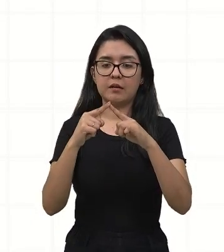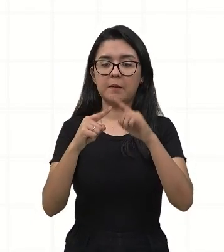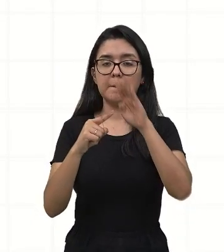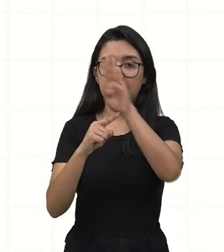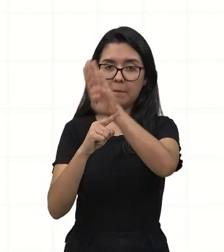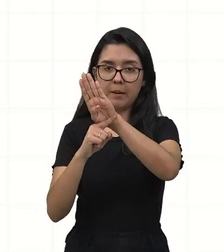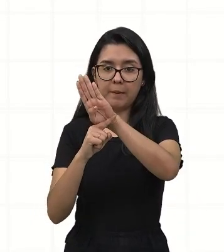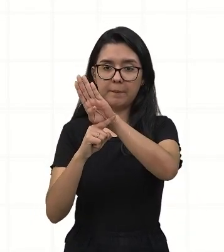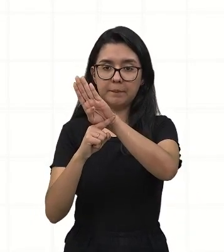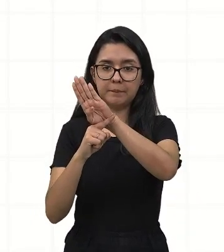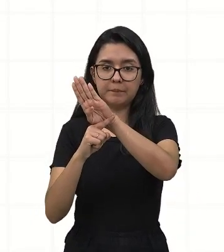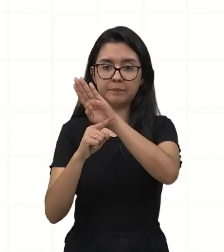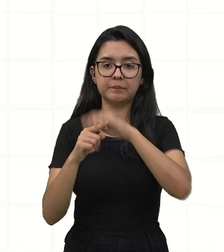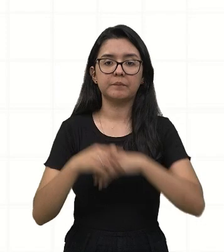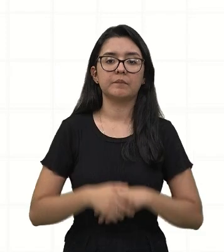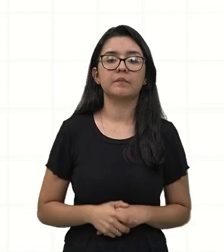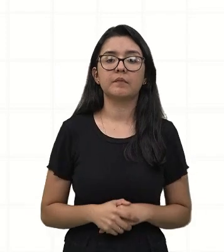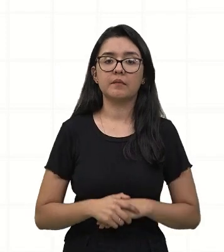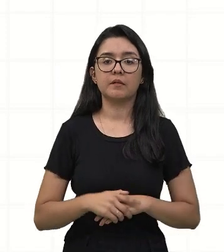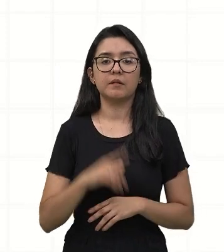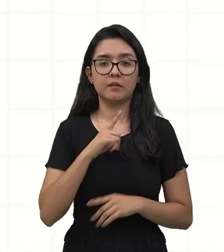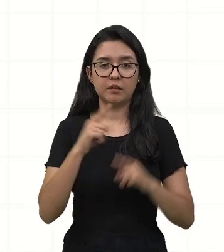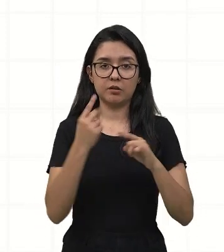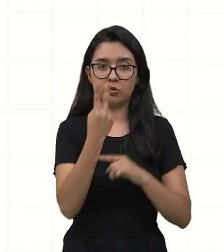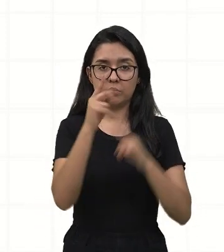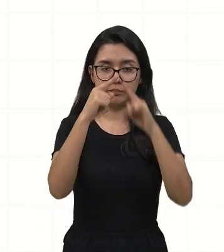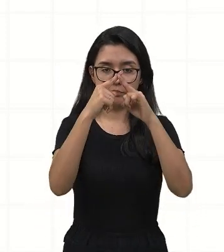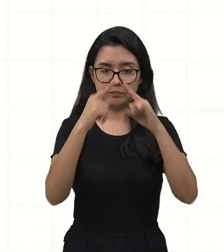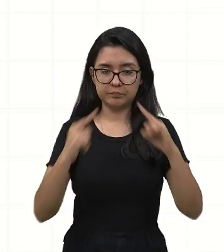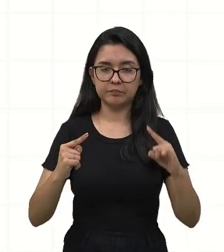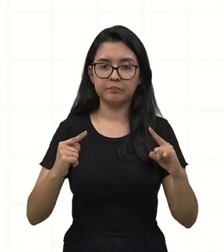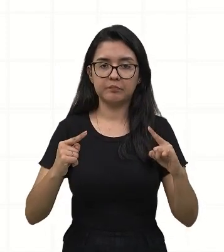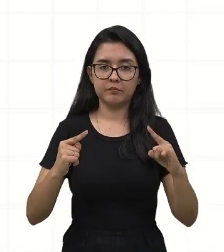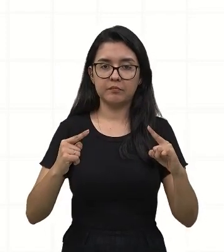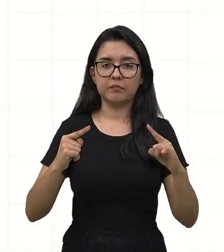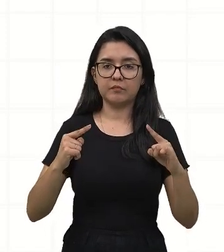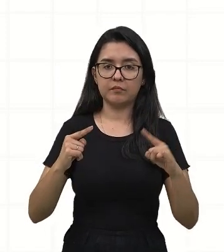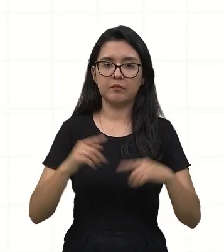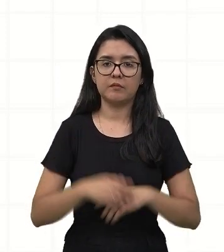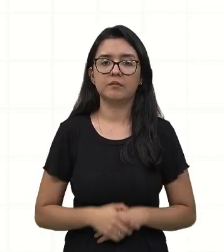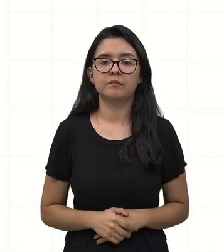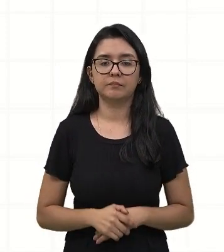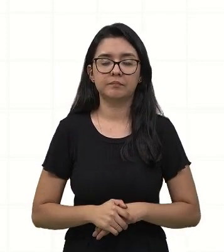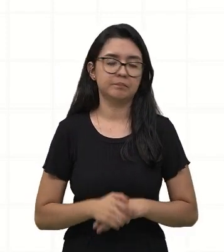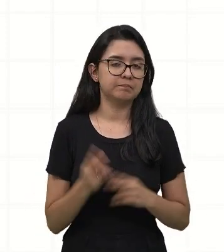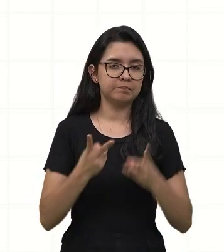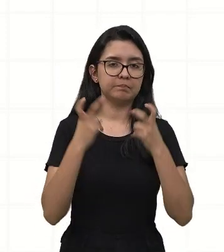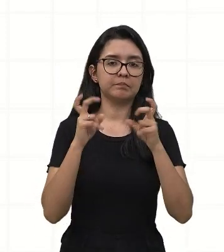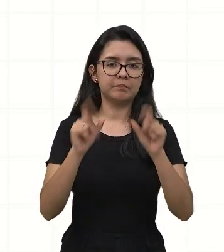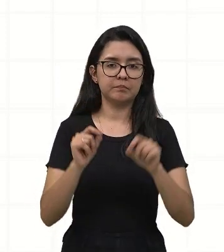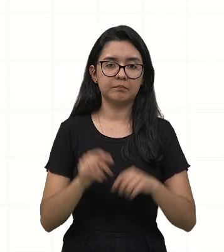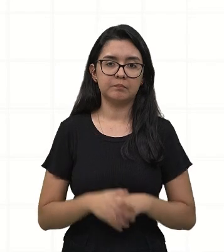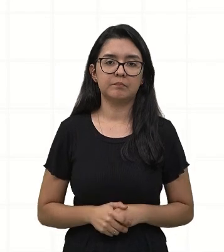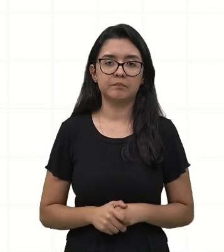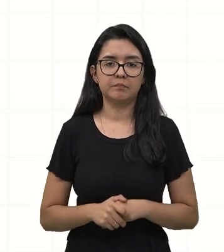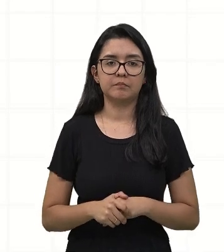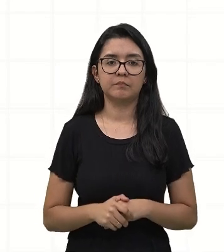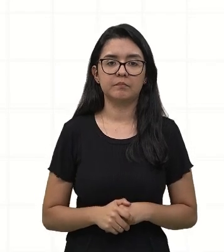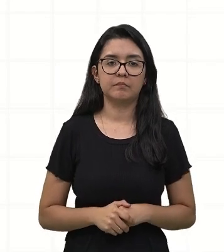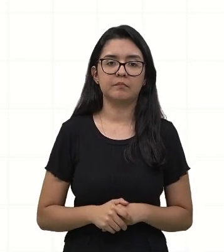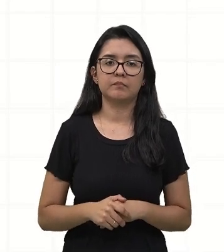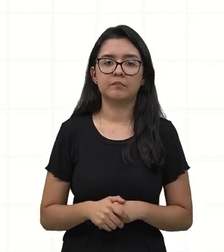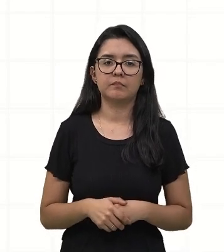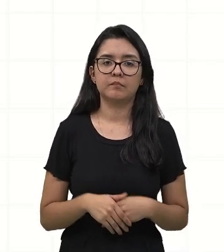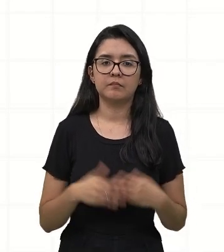Temos aí as duas semirretas e temos aí o O. Esse O, pessoal, eu coloco já, é intuitivo a palavra origem, tá